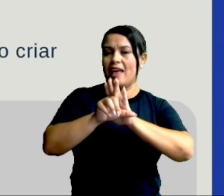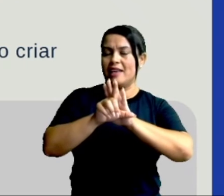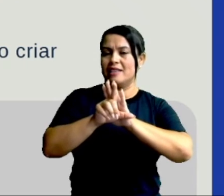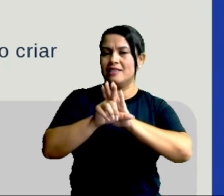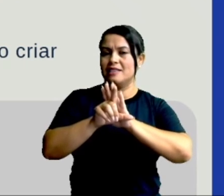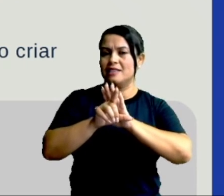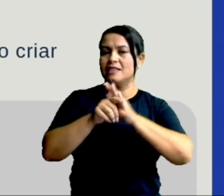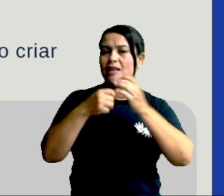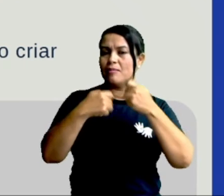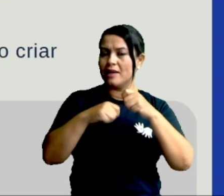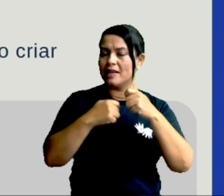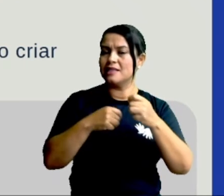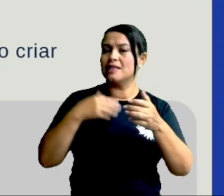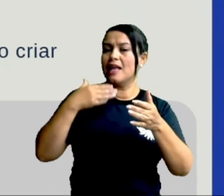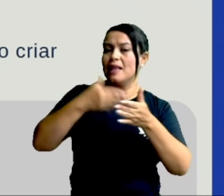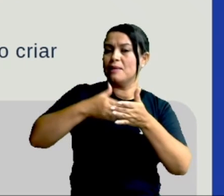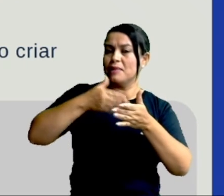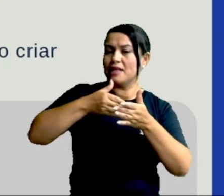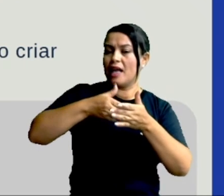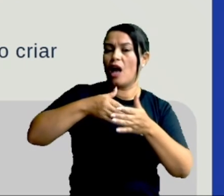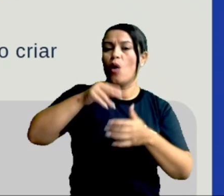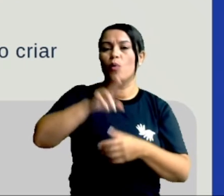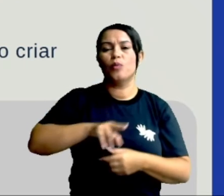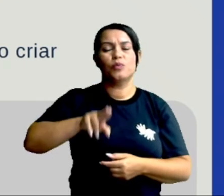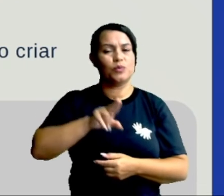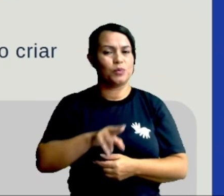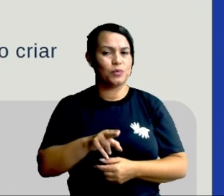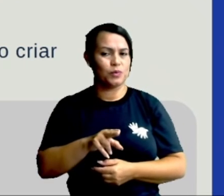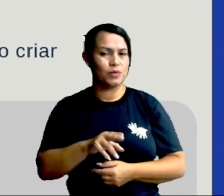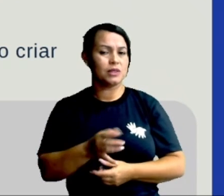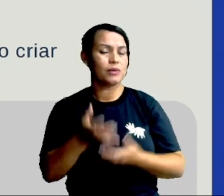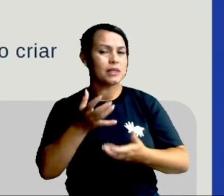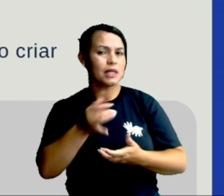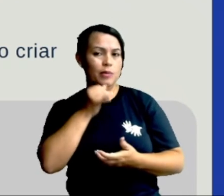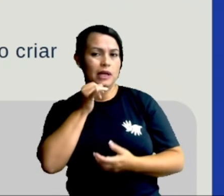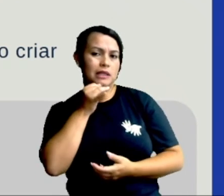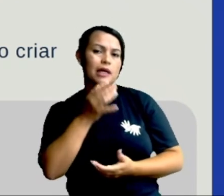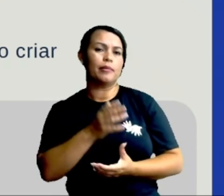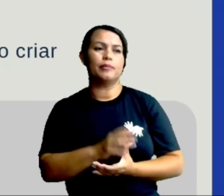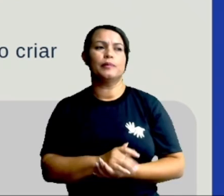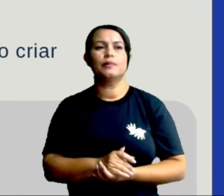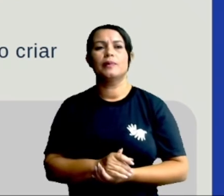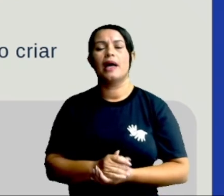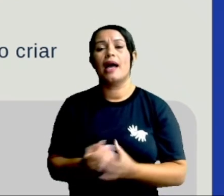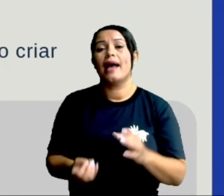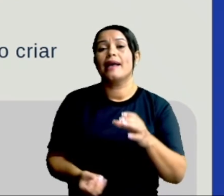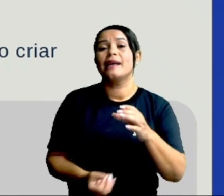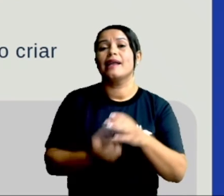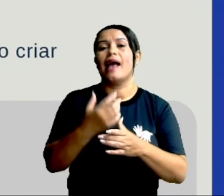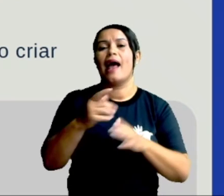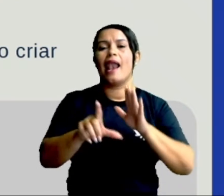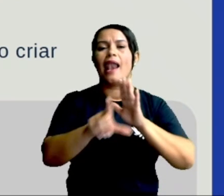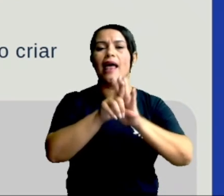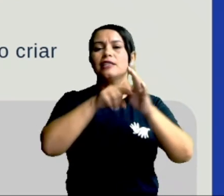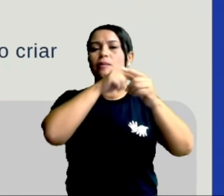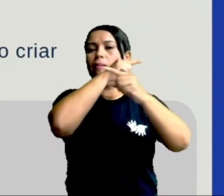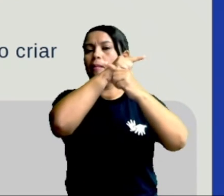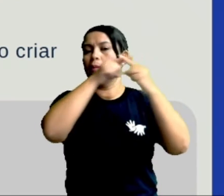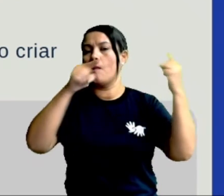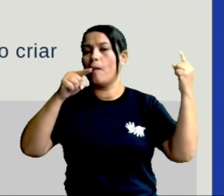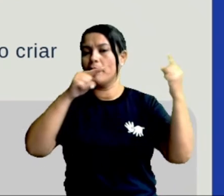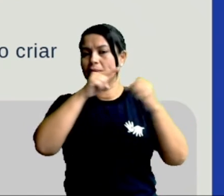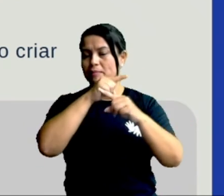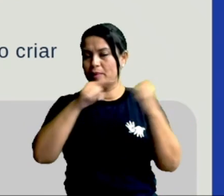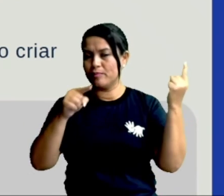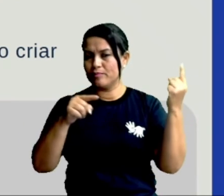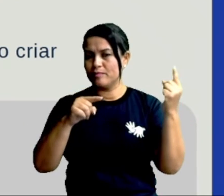uso dela. Se eu quiser ser mais aberto aí, eu digo, criar leis que proíbam